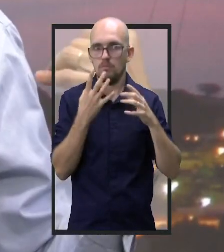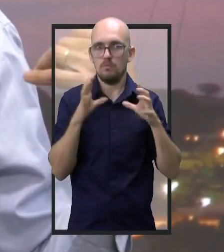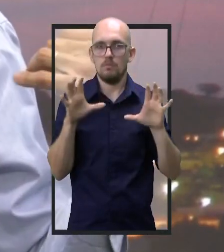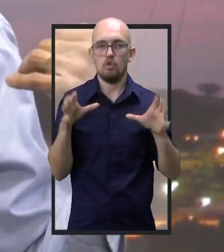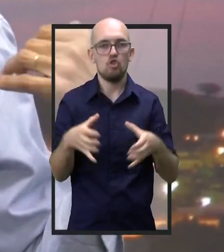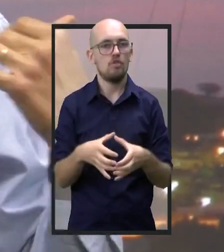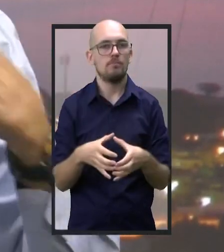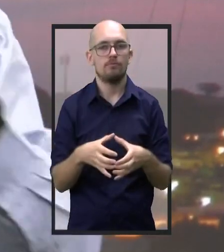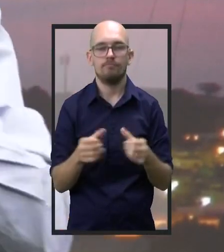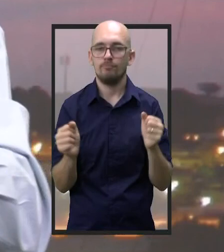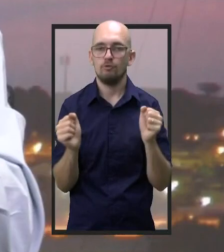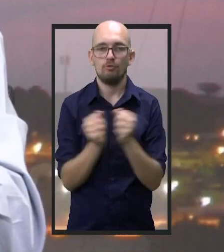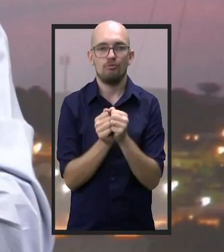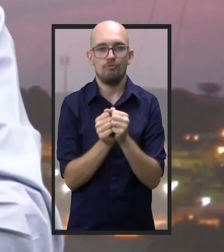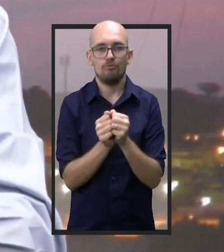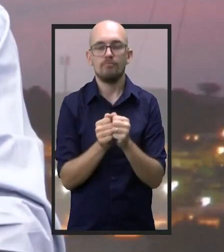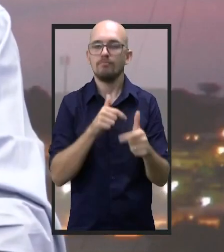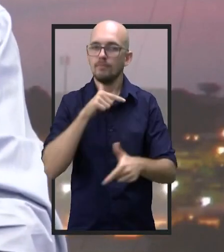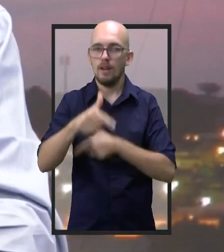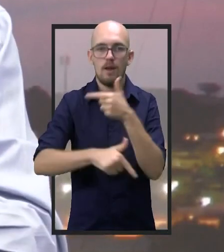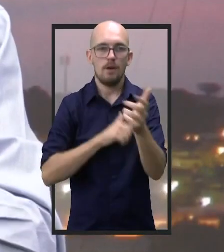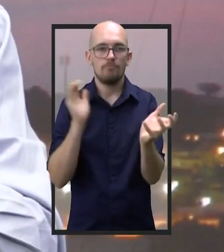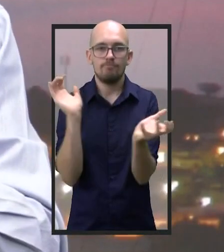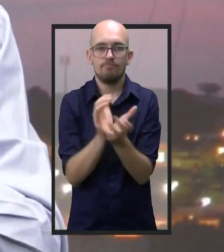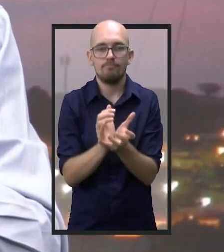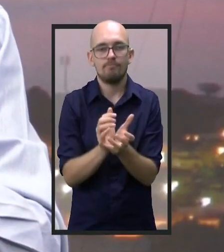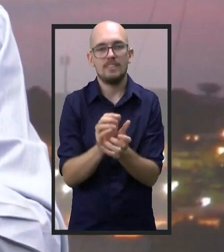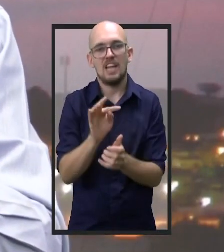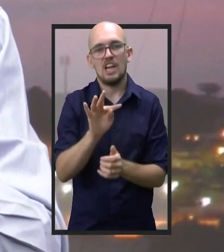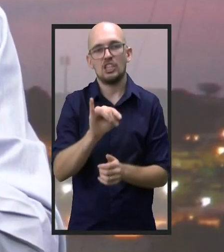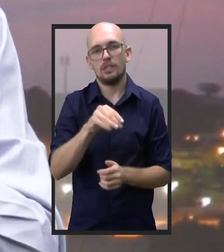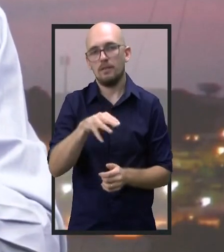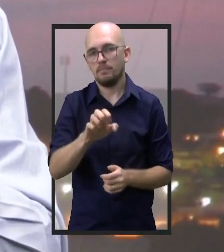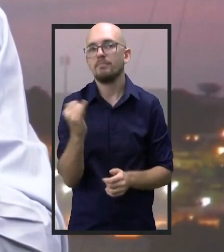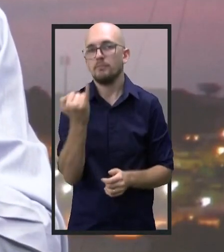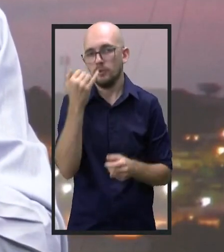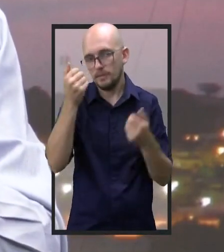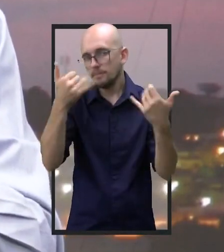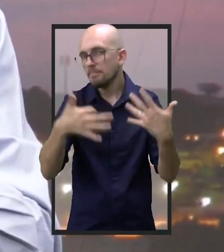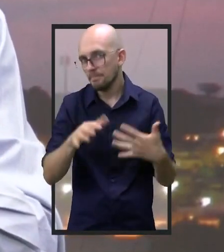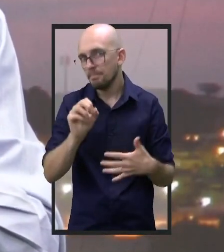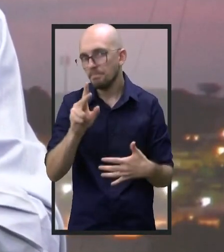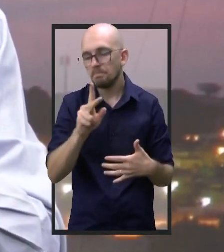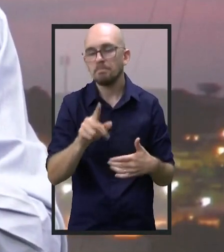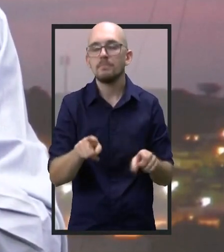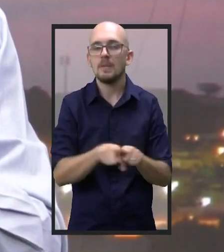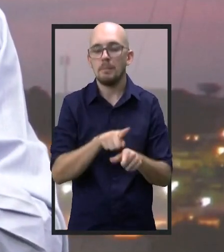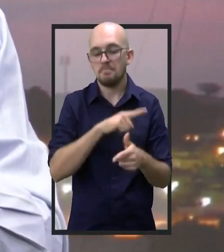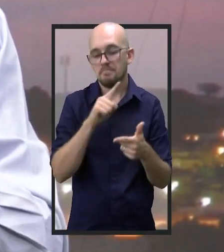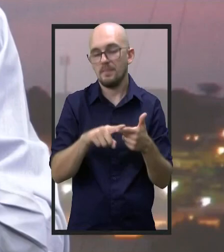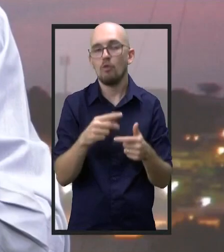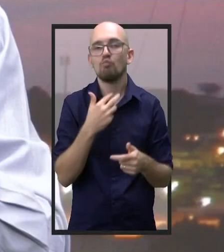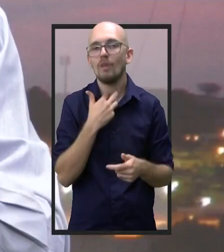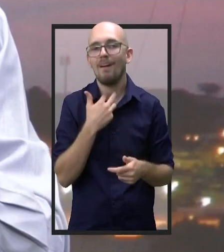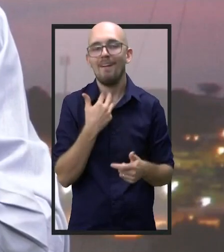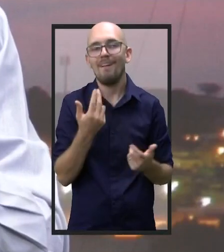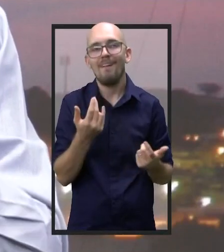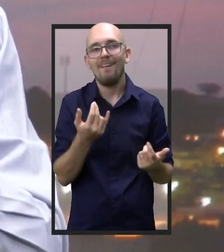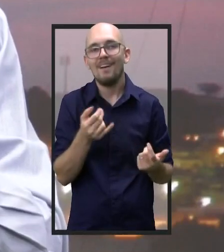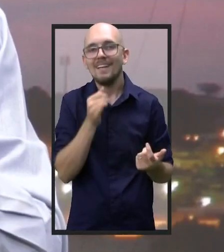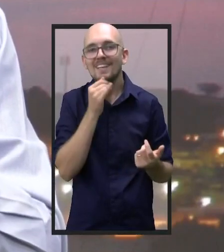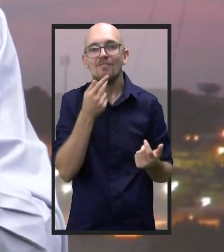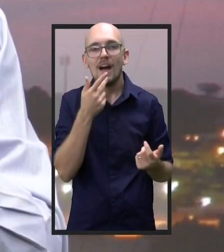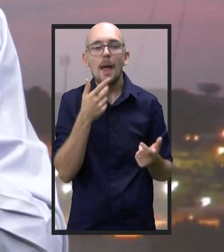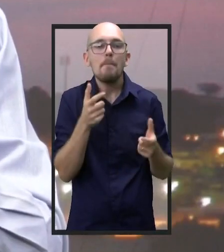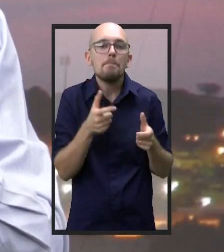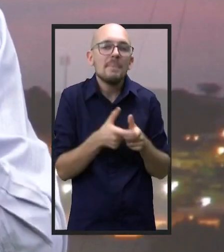vem tudo junto. É um trabalho de time, eu acho muito importante salientar isso aí. Outra coisa, nós não podemos dizer que somos